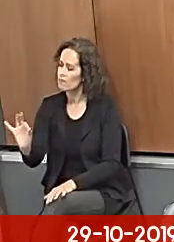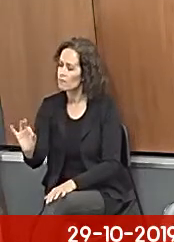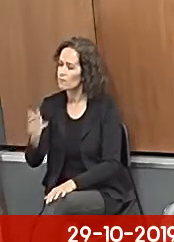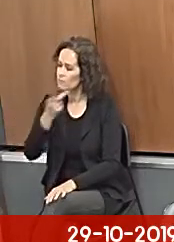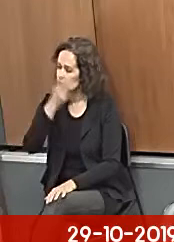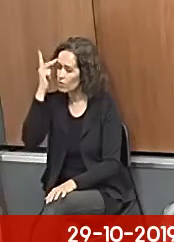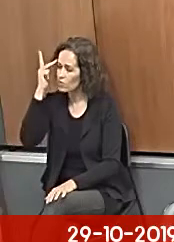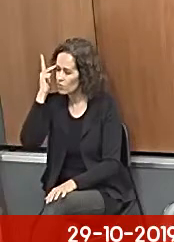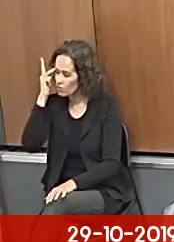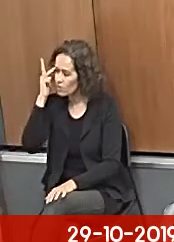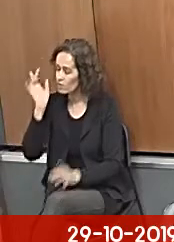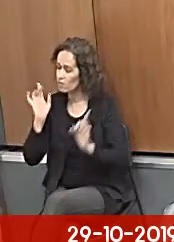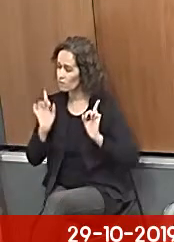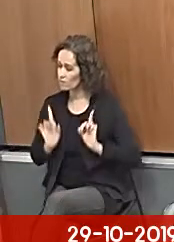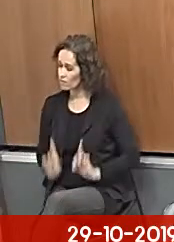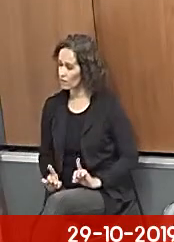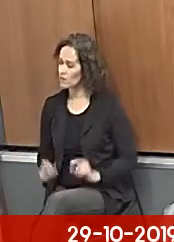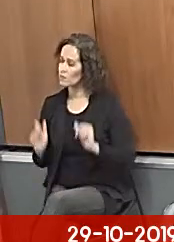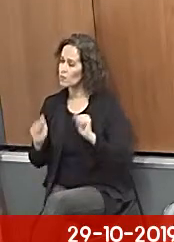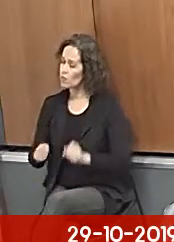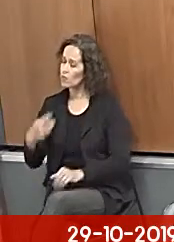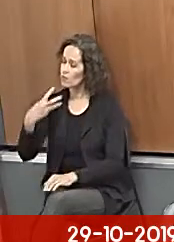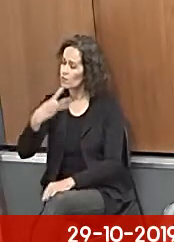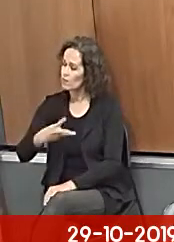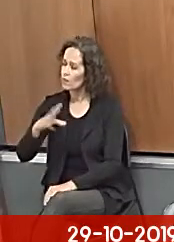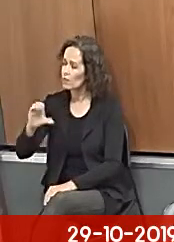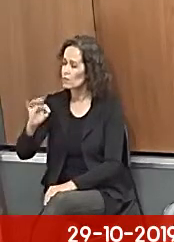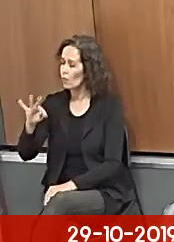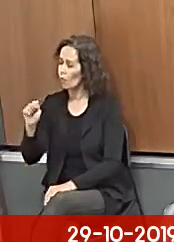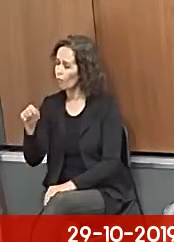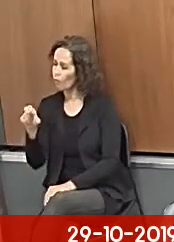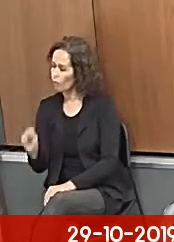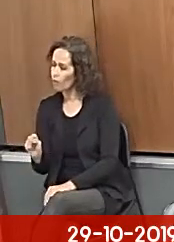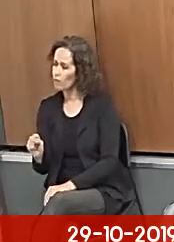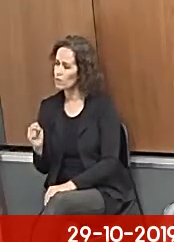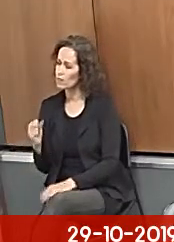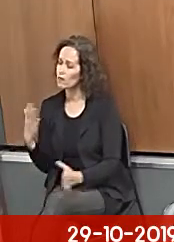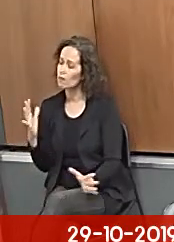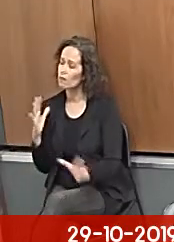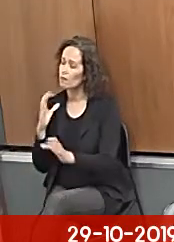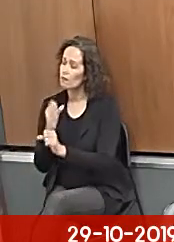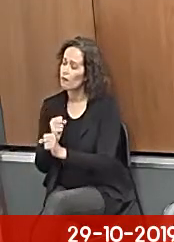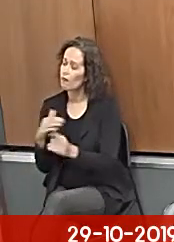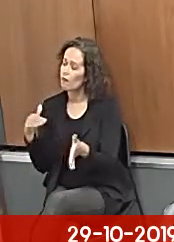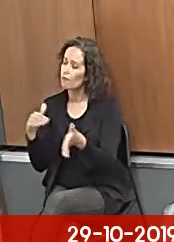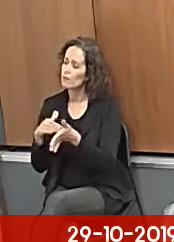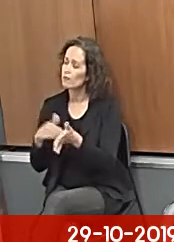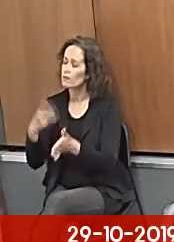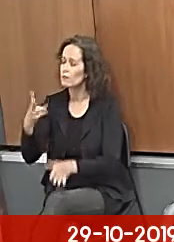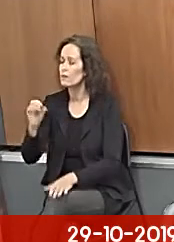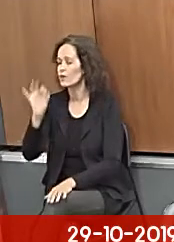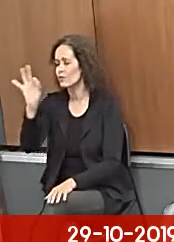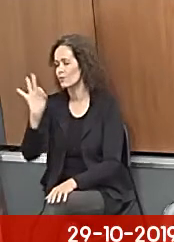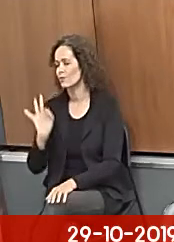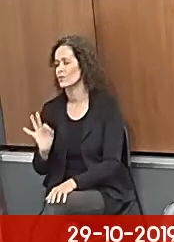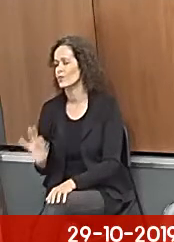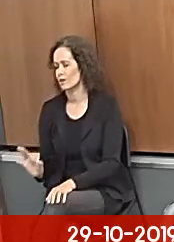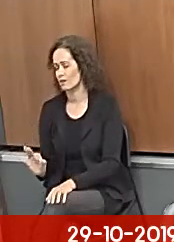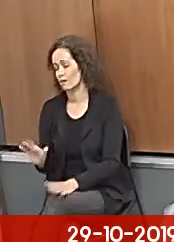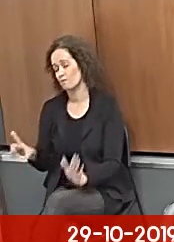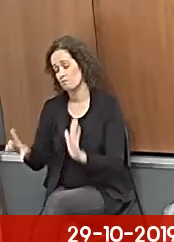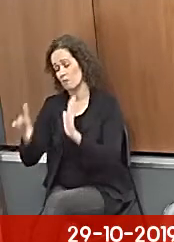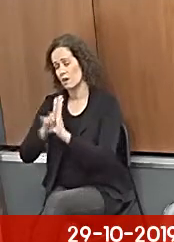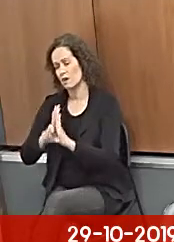cota e pode chegar a 3 cotas, que equivale a 30% de lei de incentivo à IPTU. Né? Então, isso é uma lei de